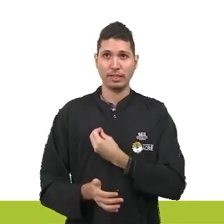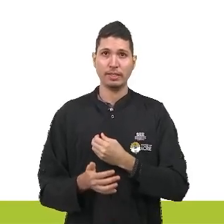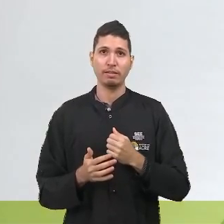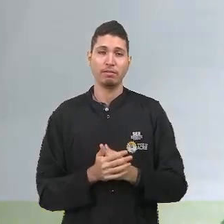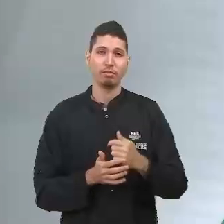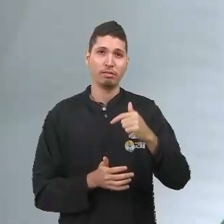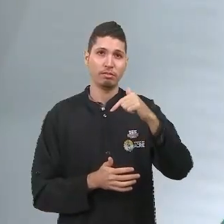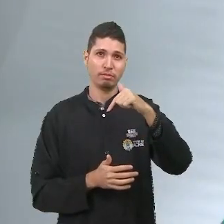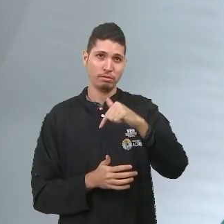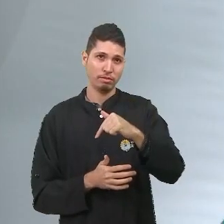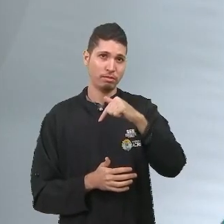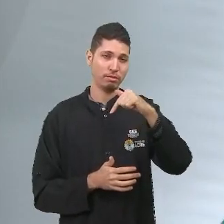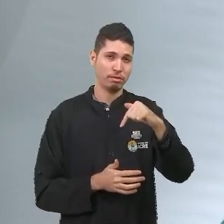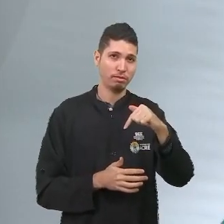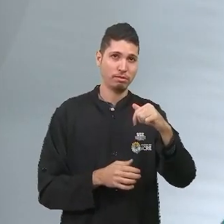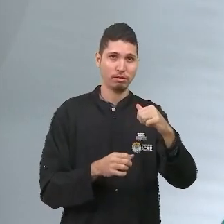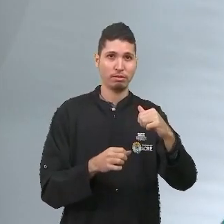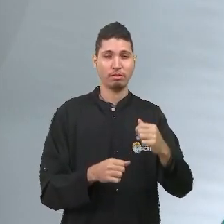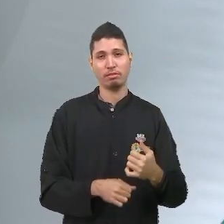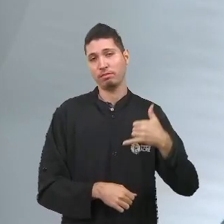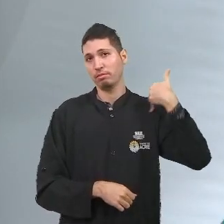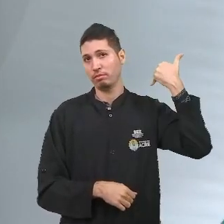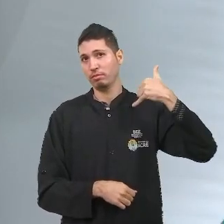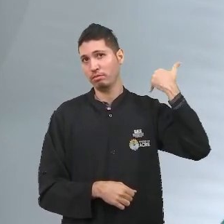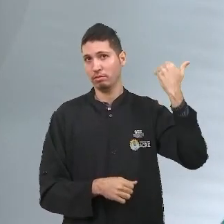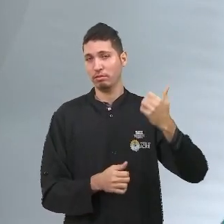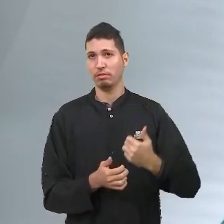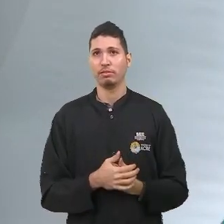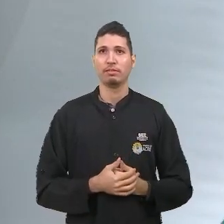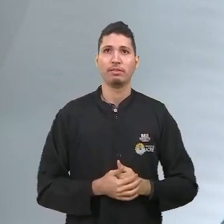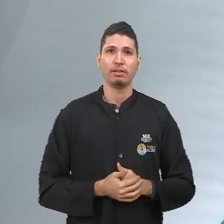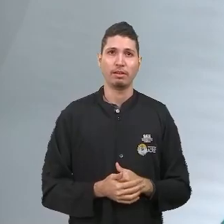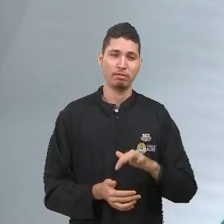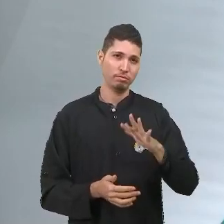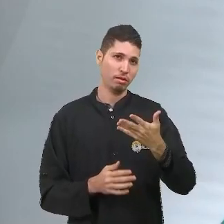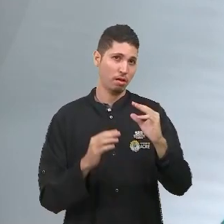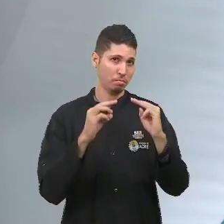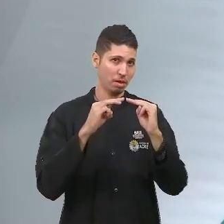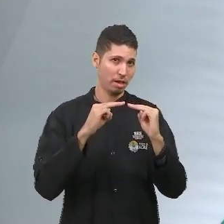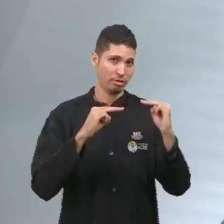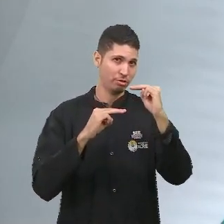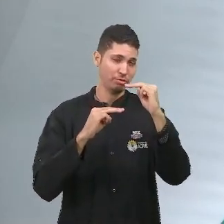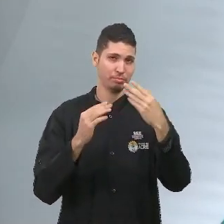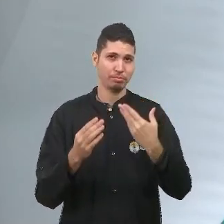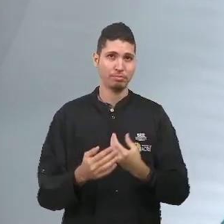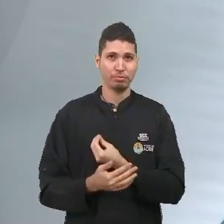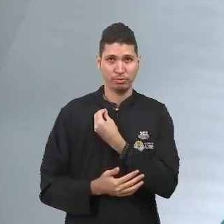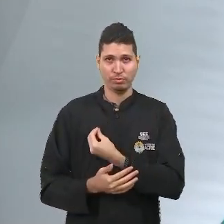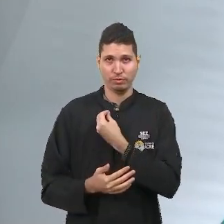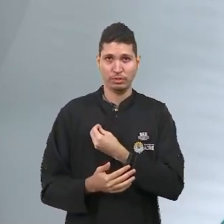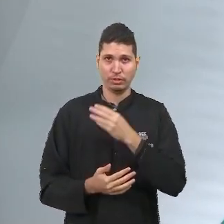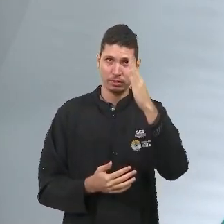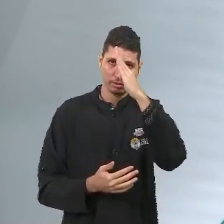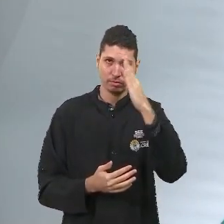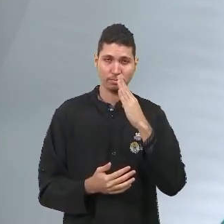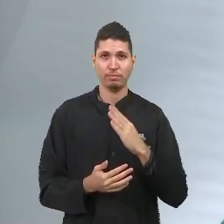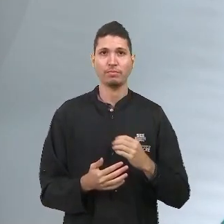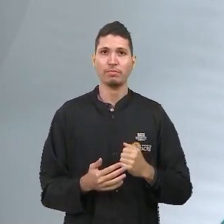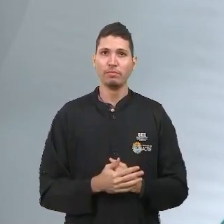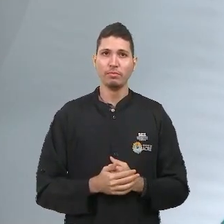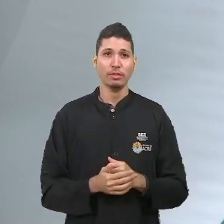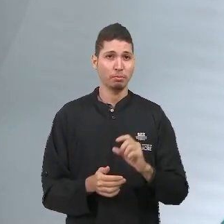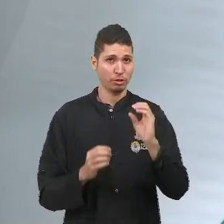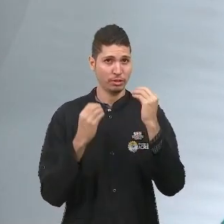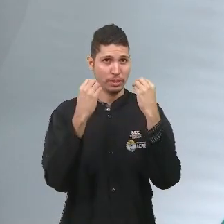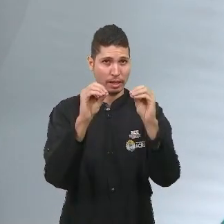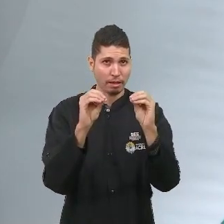tá? Expectativa de vida que também pode aparecer aí na sua prova, em alguns livros, como longevidade.